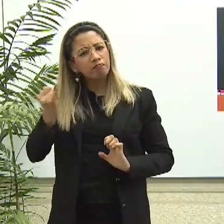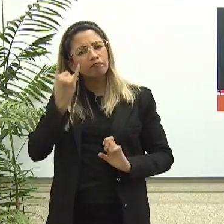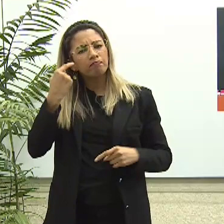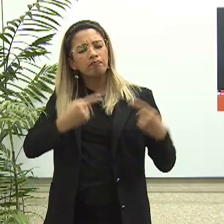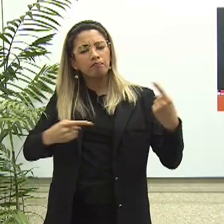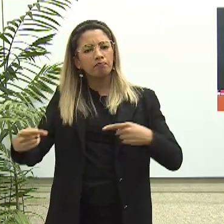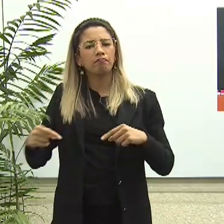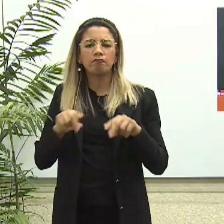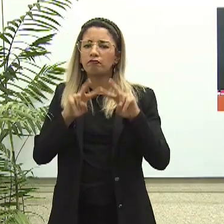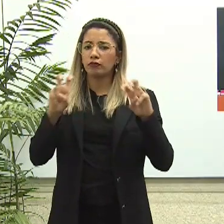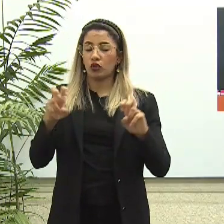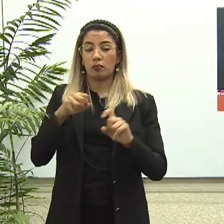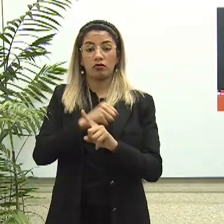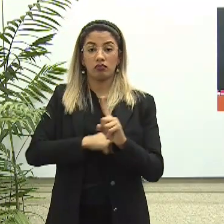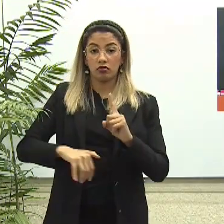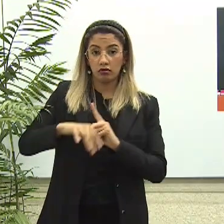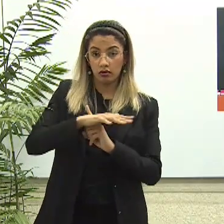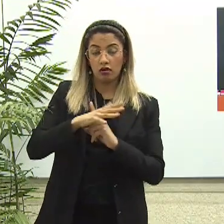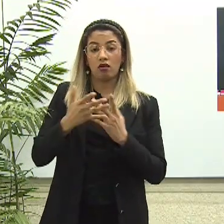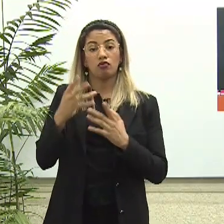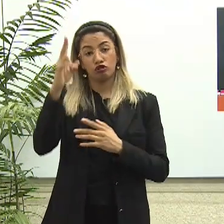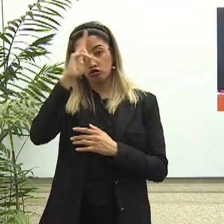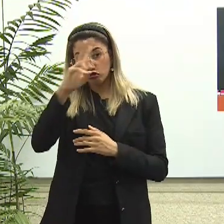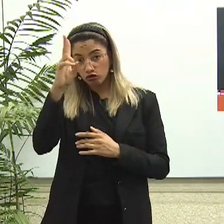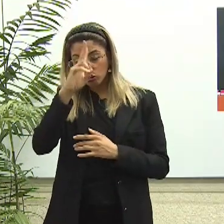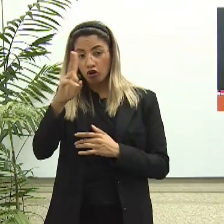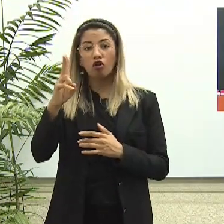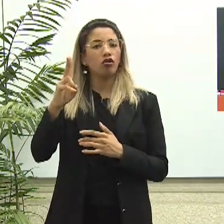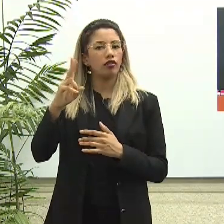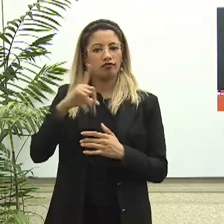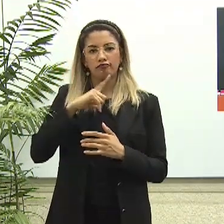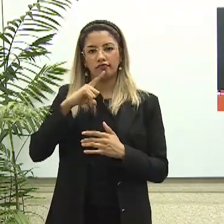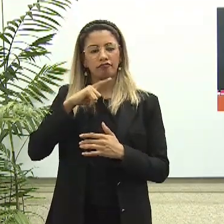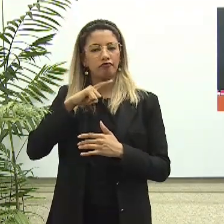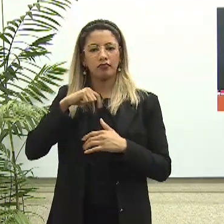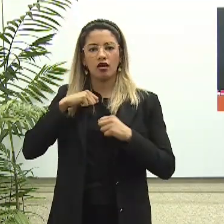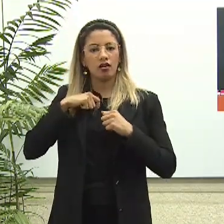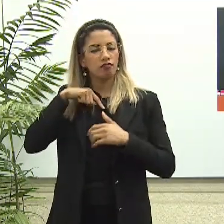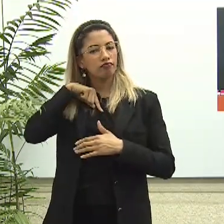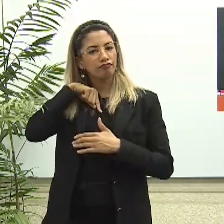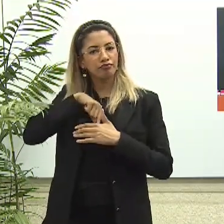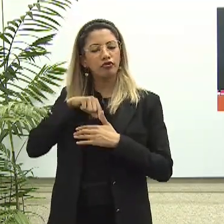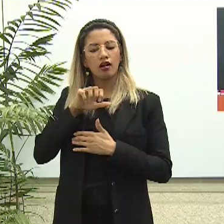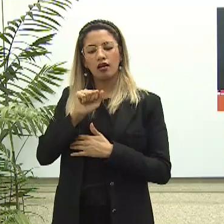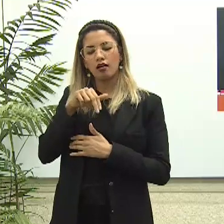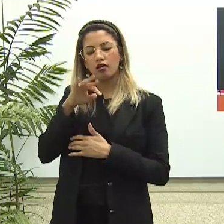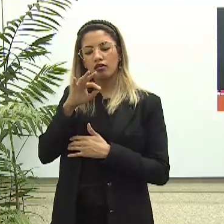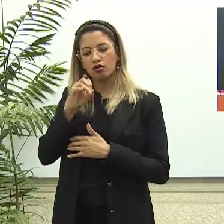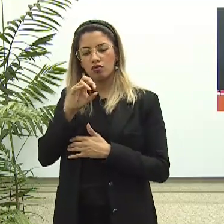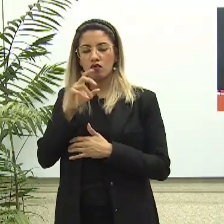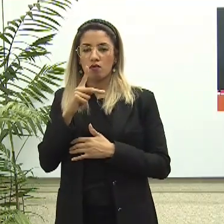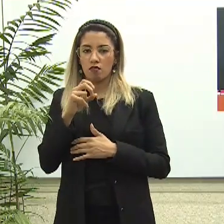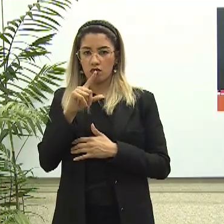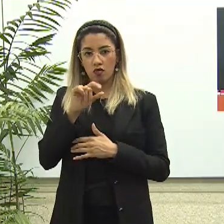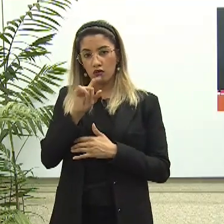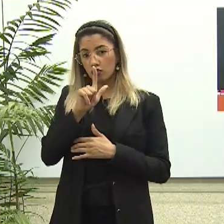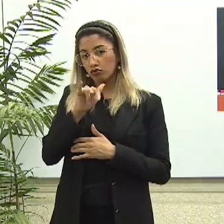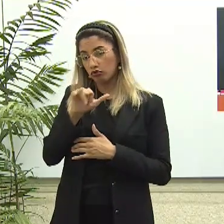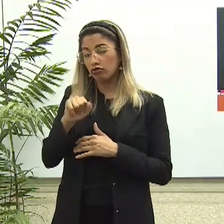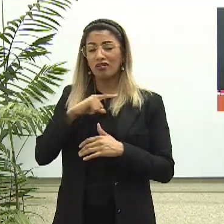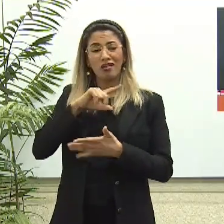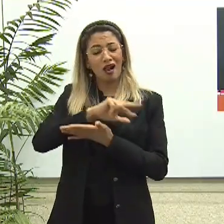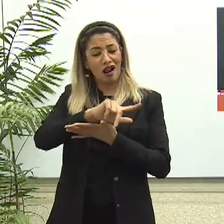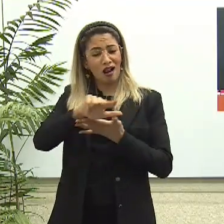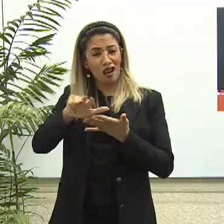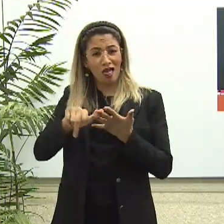humanidades de Ciências Sociais de história de antropologia na formação de tecnólogos de programadores e assim